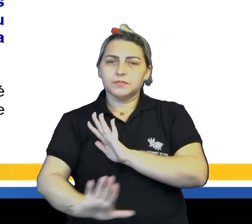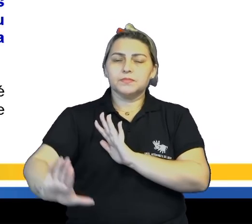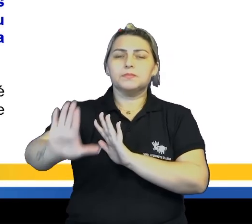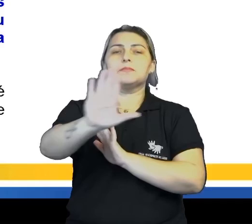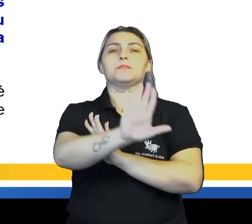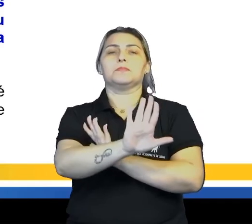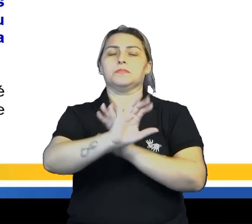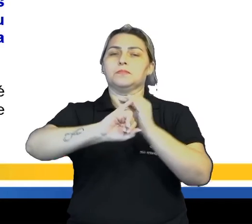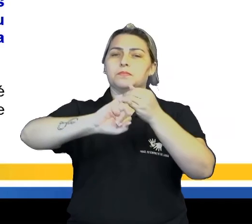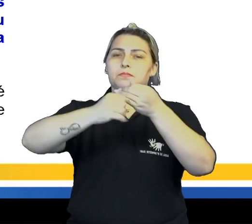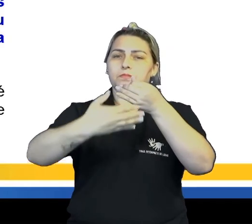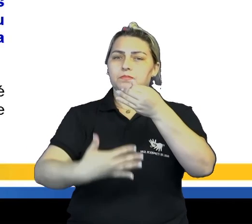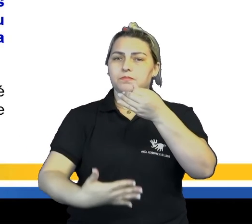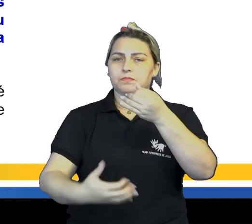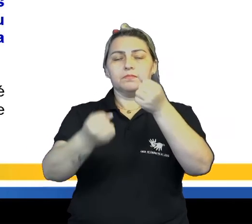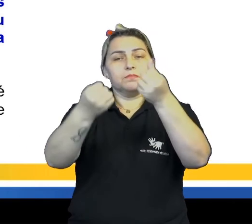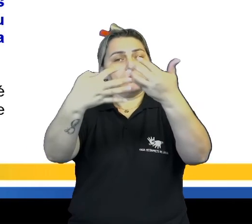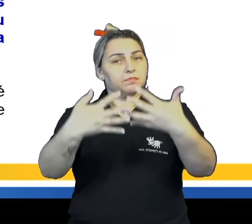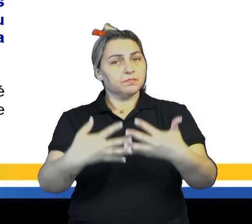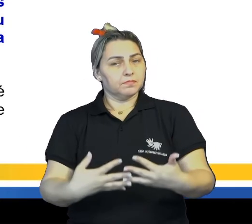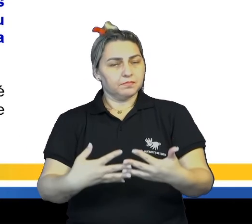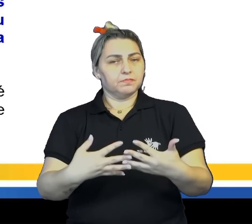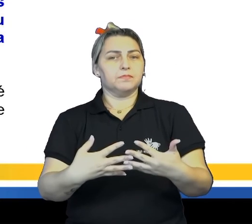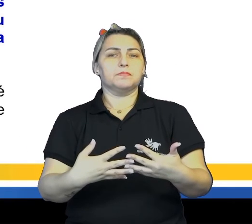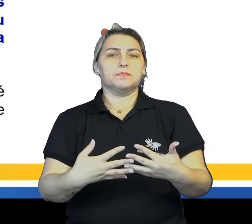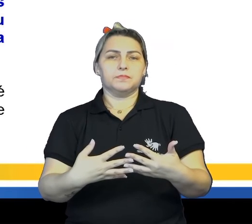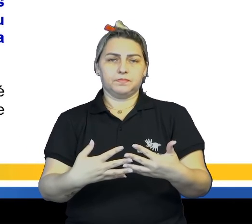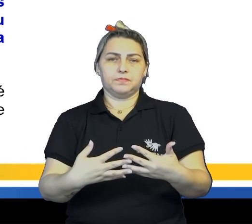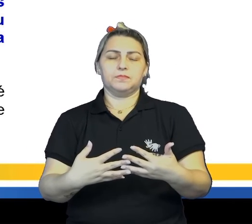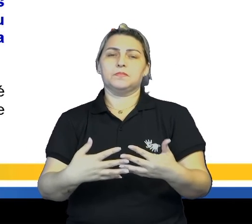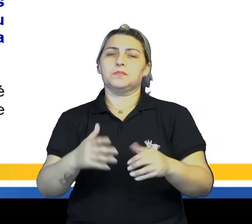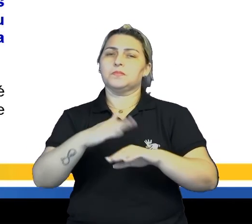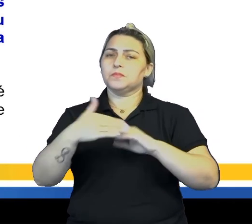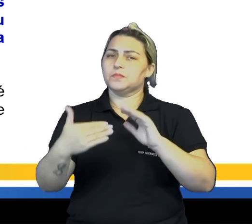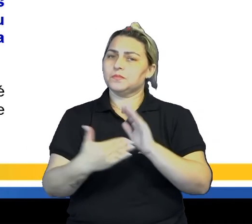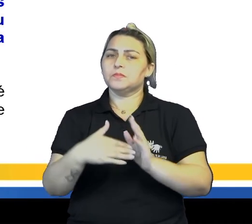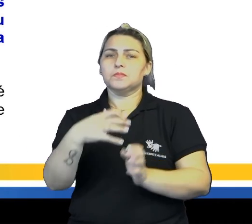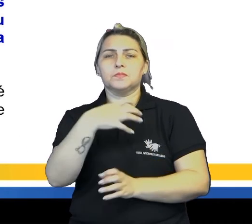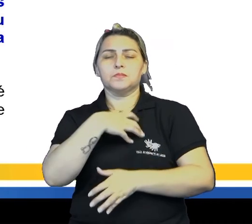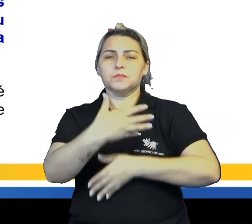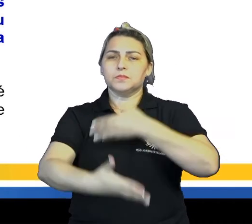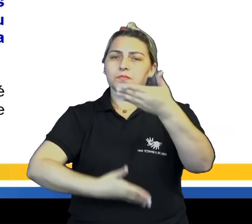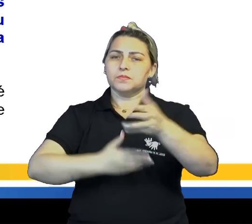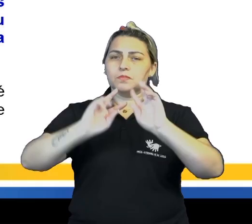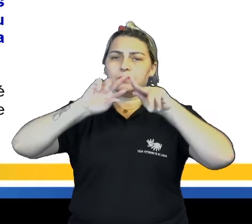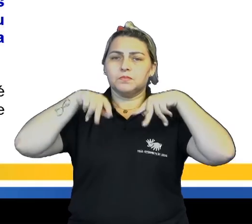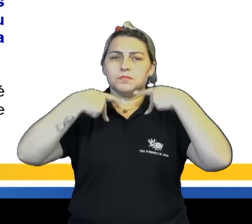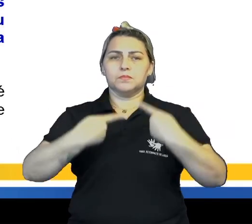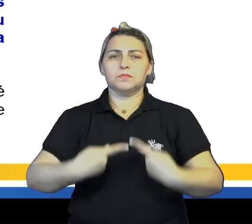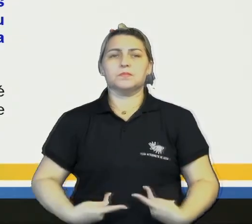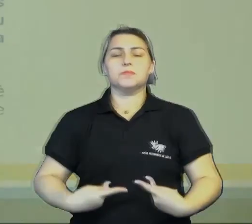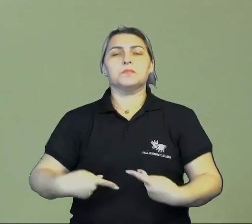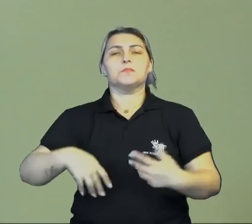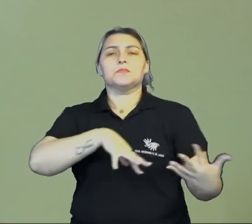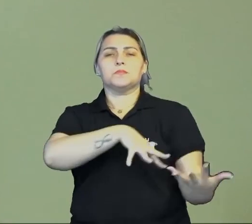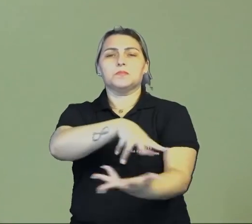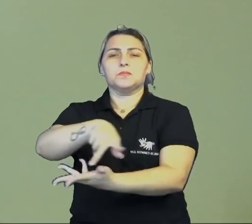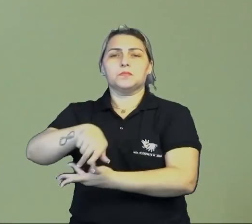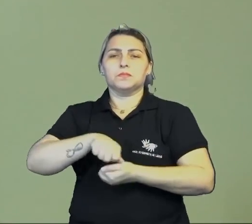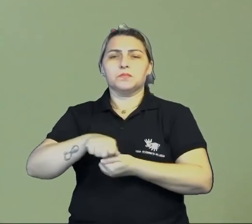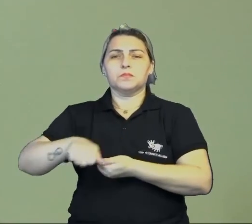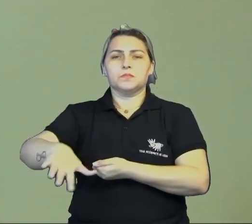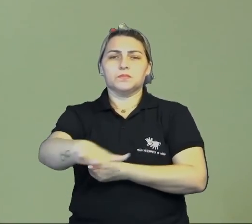que justifiquem ou expliquem em termos absolutos todas as formas de interação humana no mundo social.